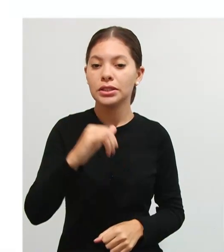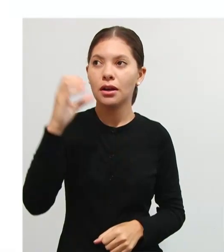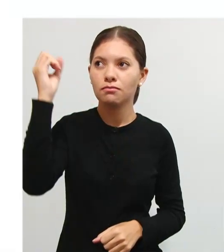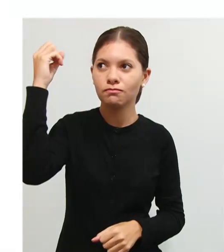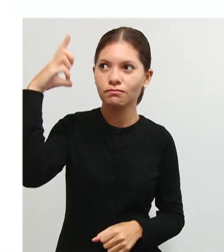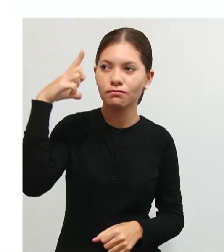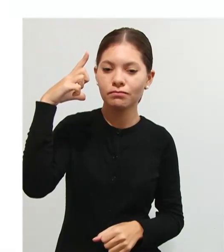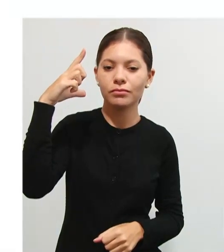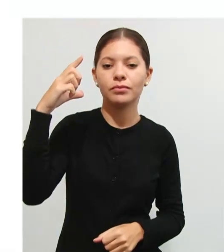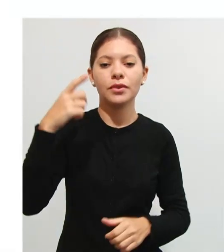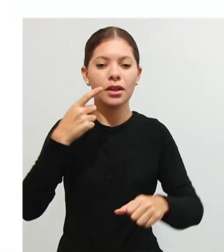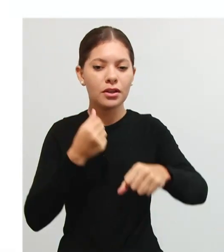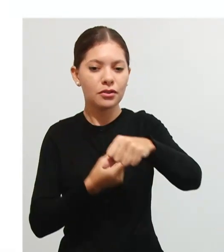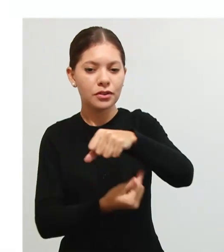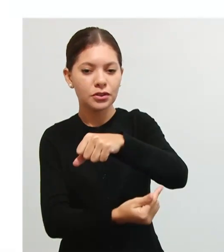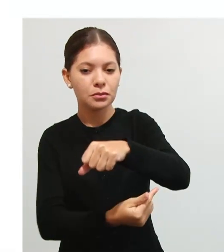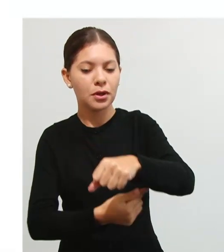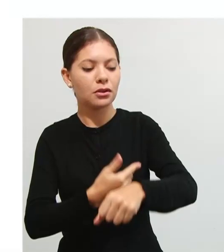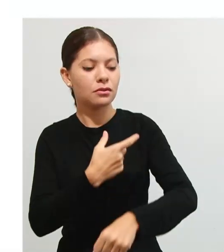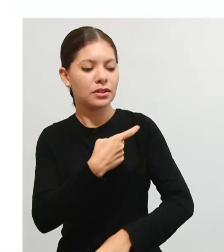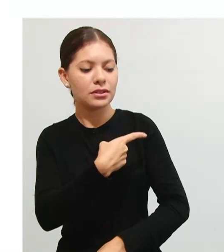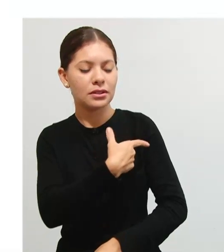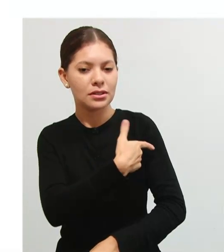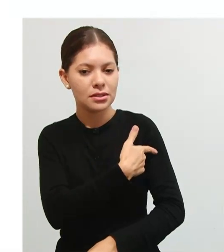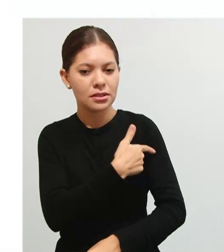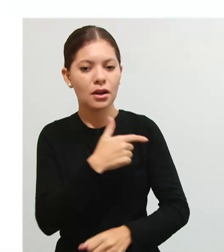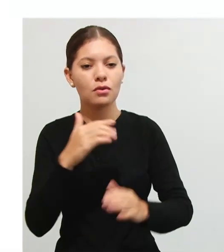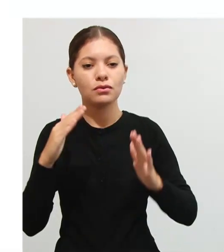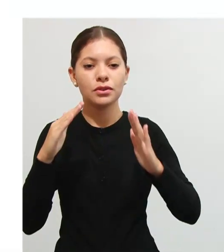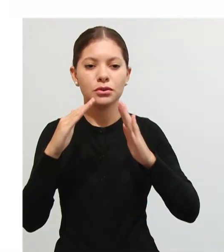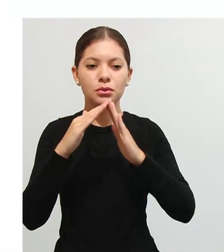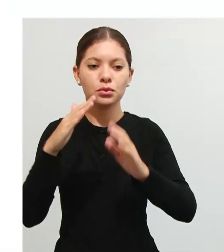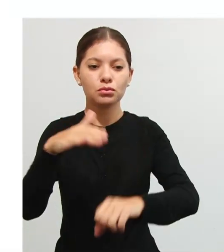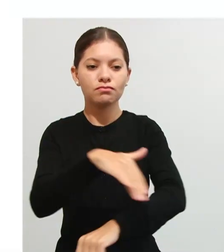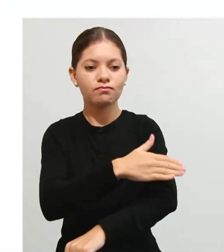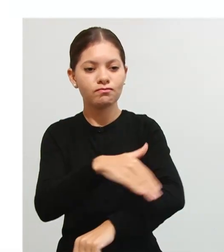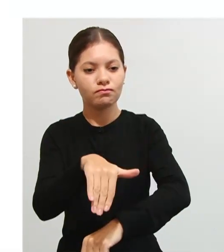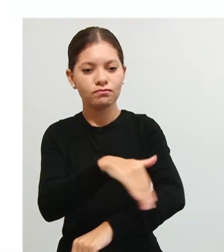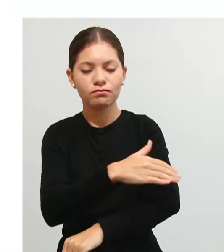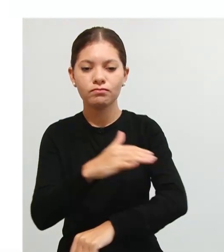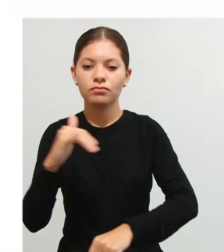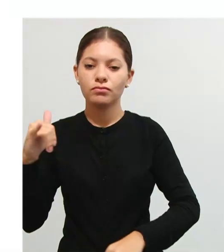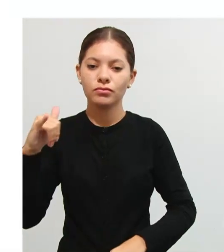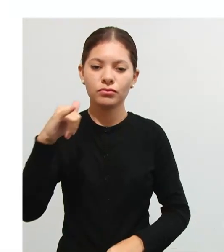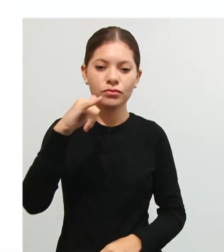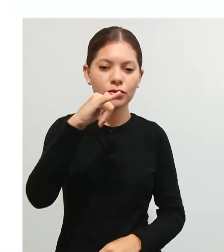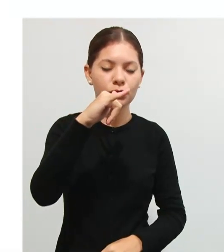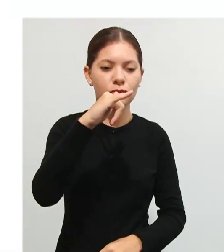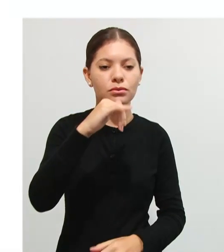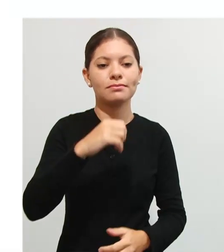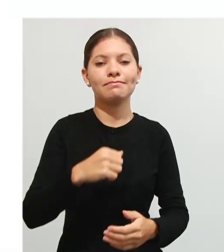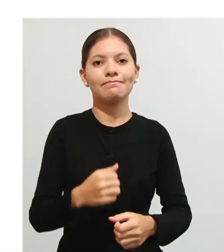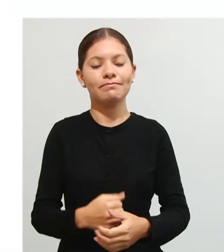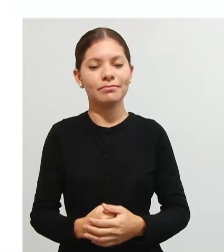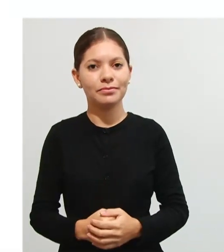solar, vacinação, infraestrutura, estradas, portos, aeroportos, ferrovias, não é